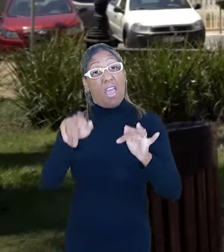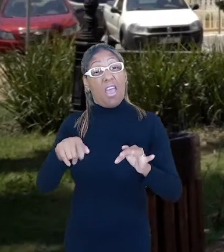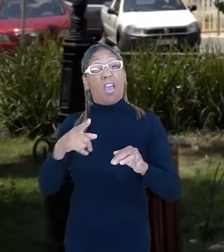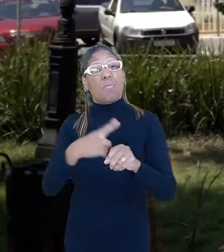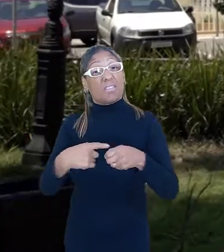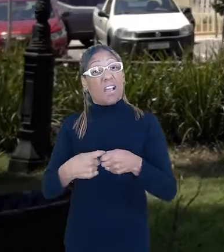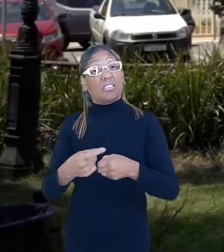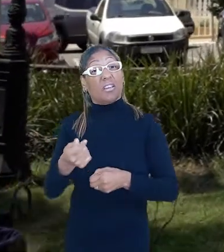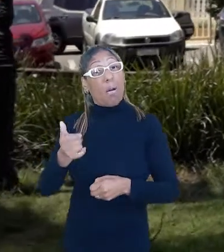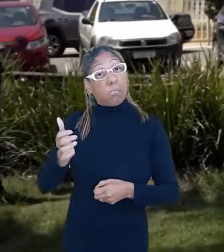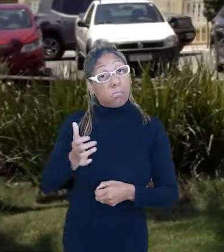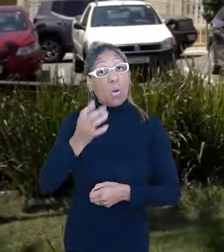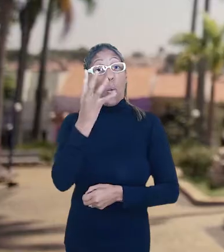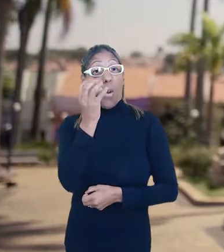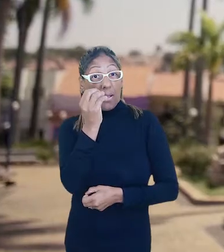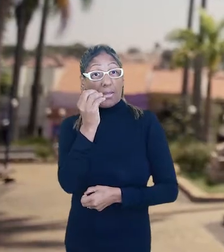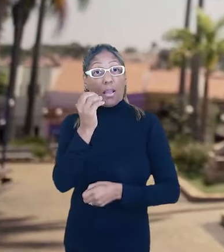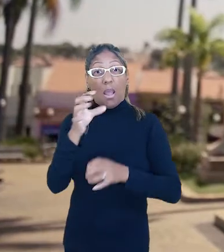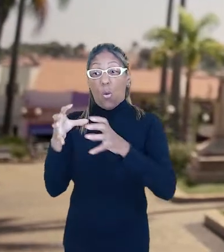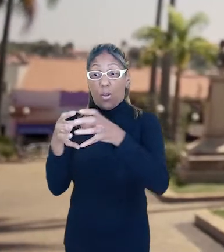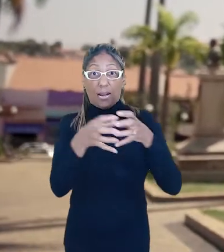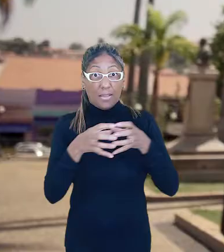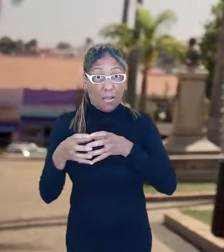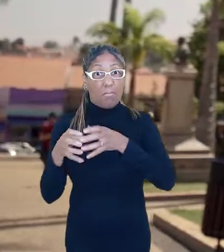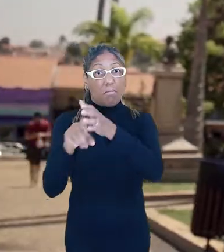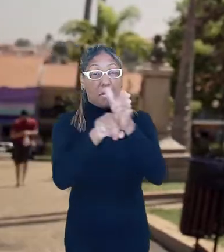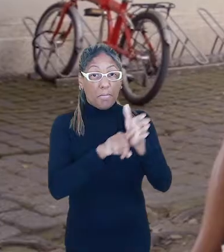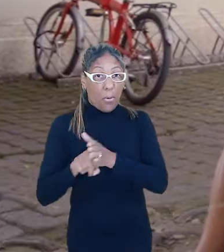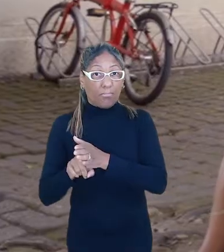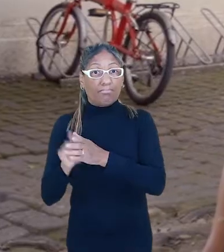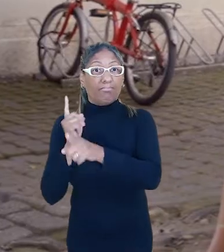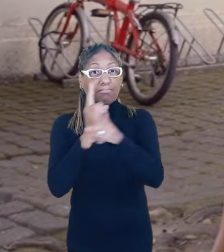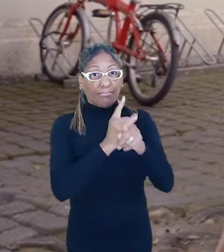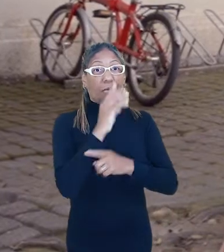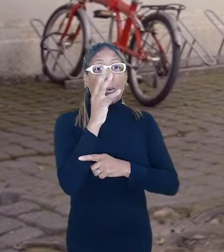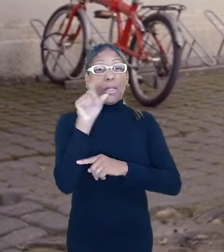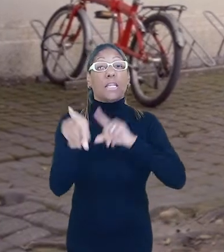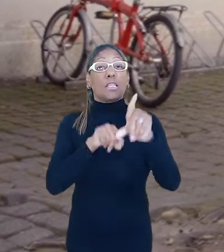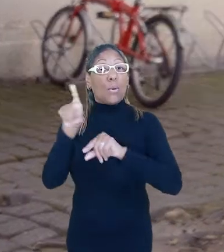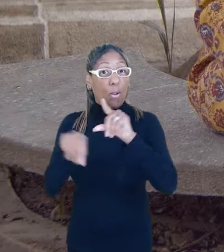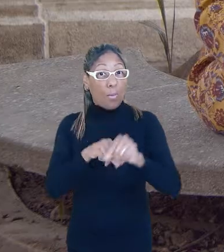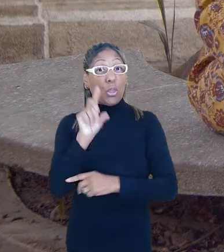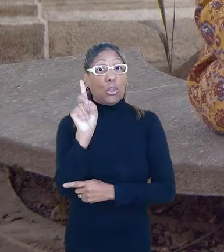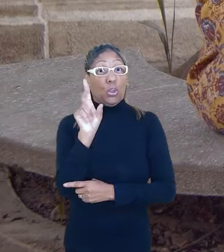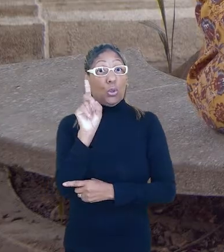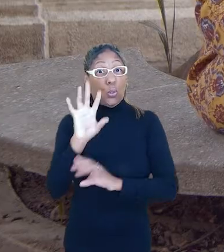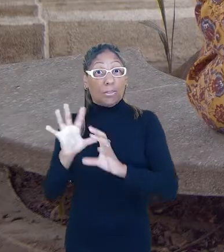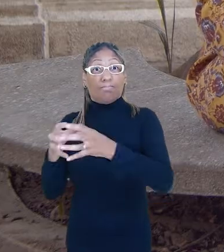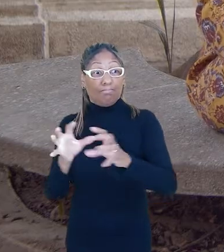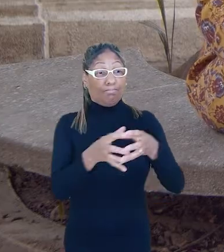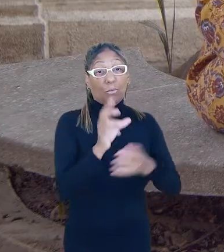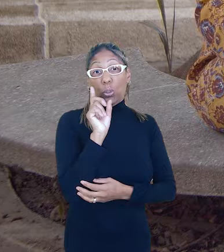muito potencial. Marina. Foram 40 organizações que a gente mapeou. Camila Mello. E dessas 40 a gente selecionou